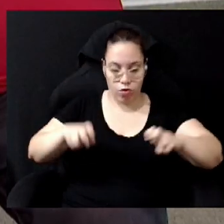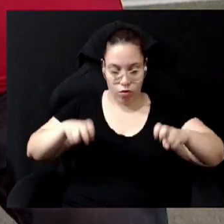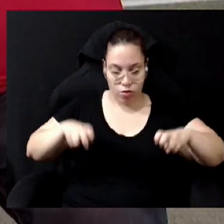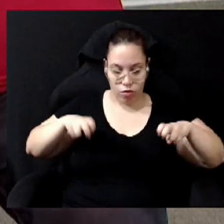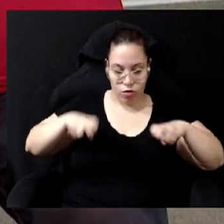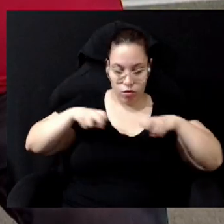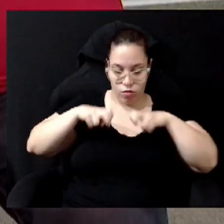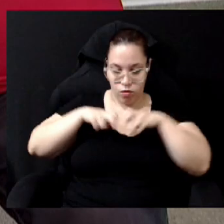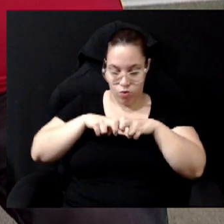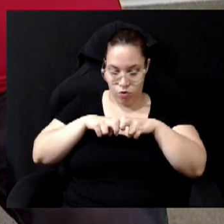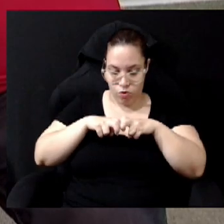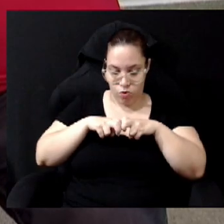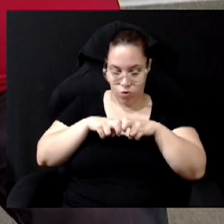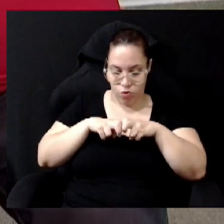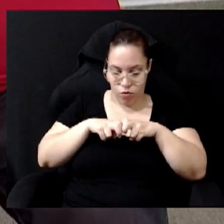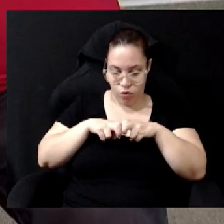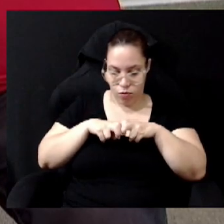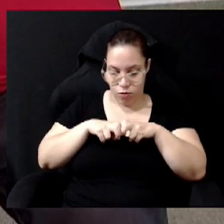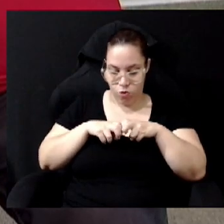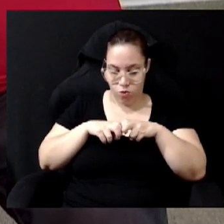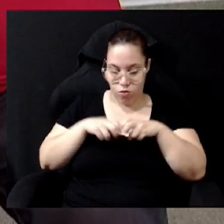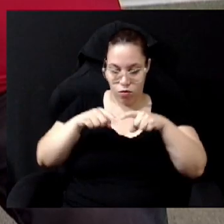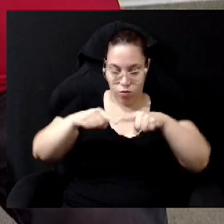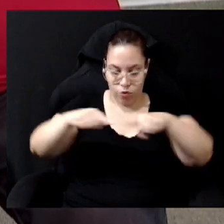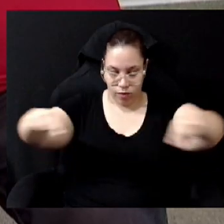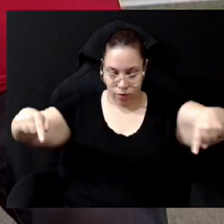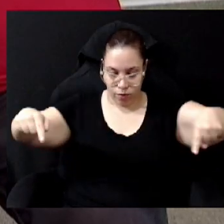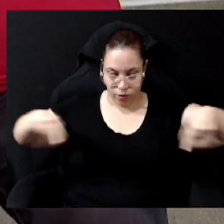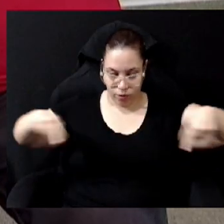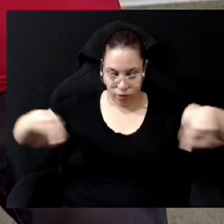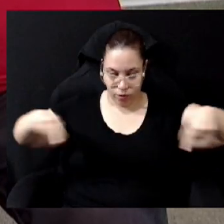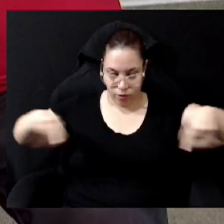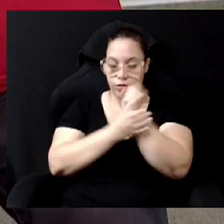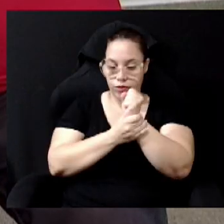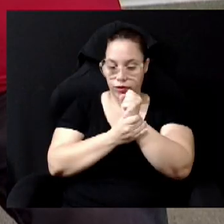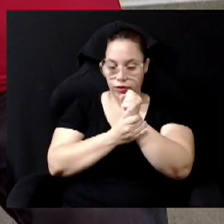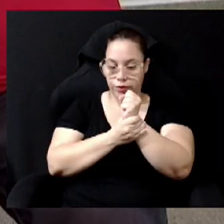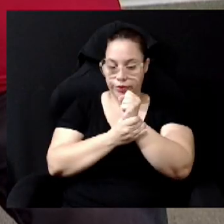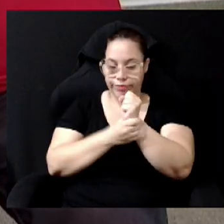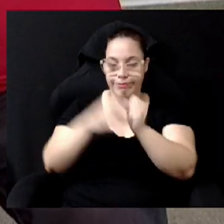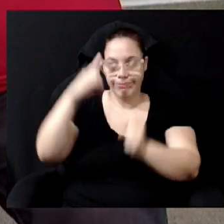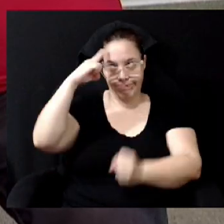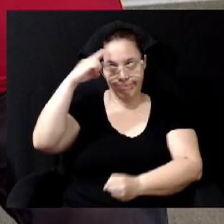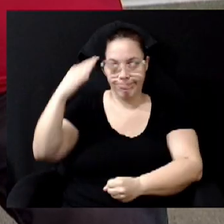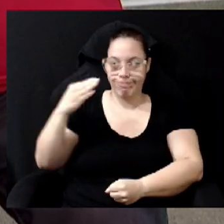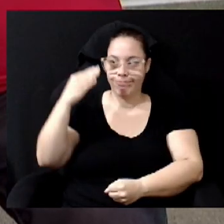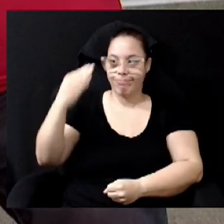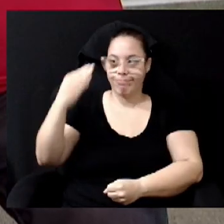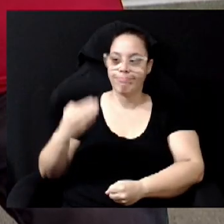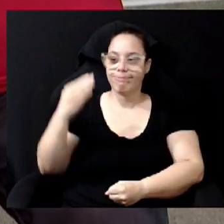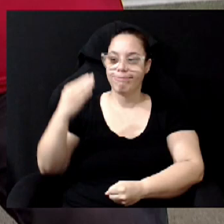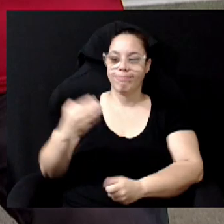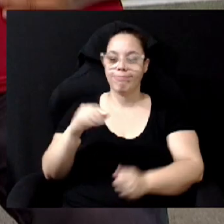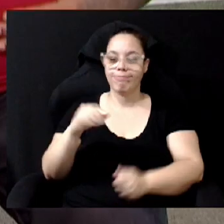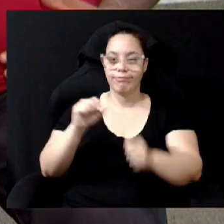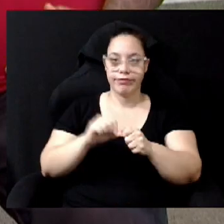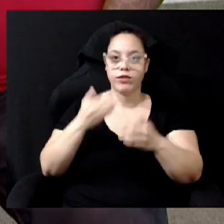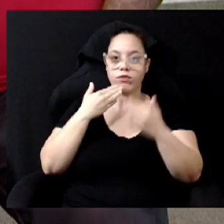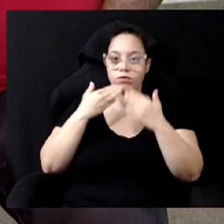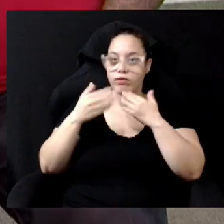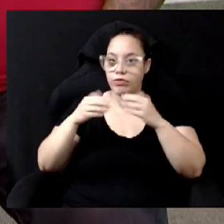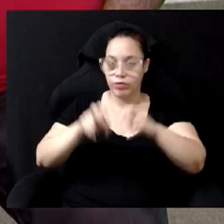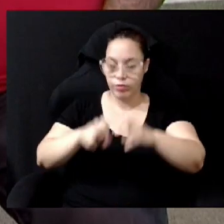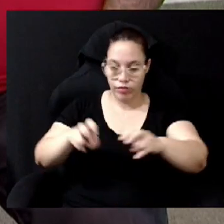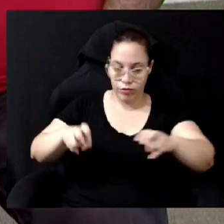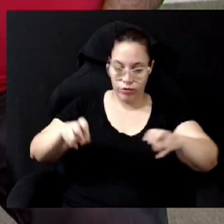são espaços intencionais, seguros, onde a gente, todos os dias, acontece diariamente, a gente faz rodas de conversa na escola com os